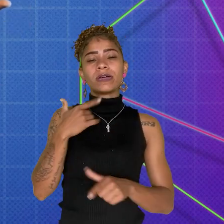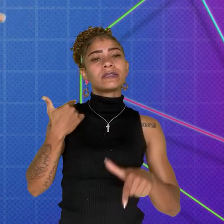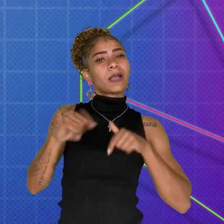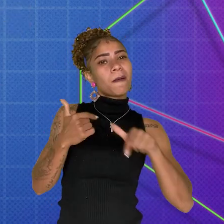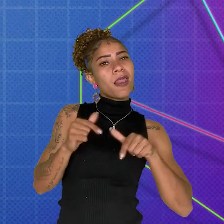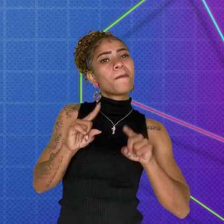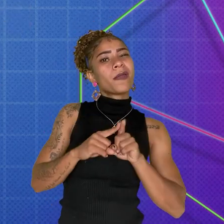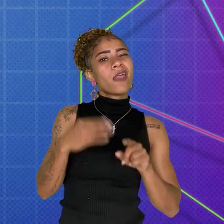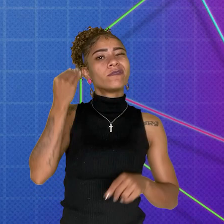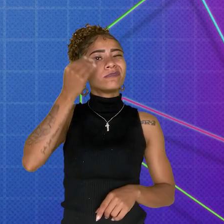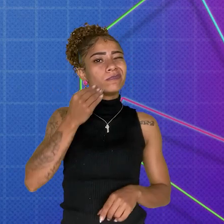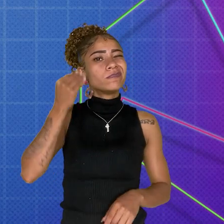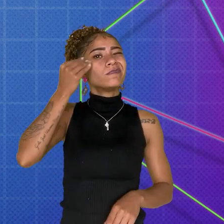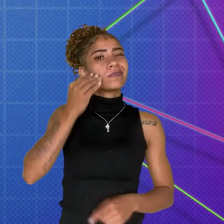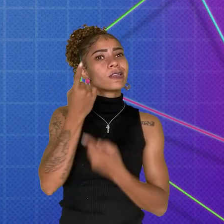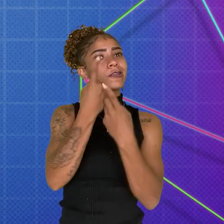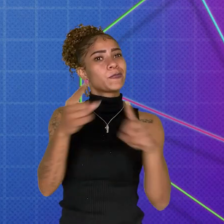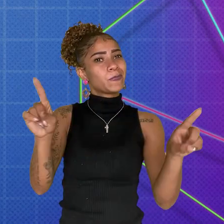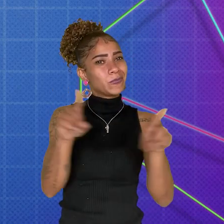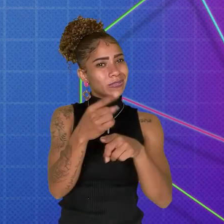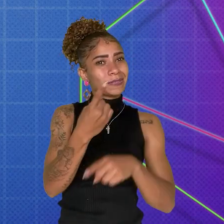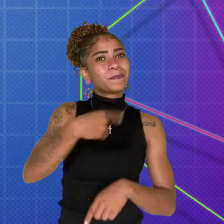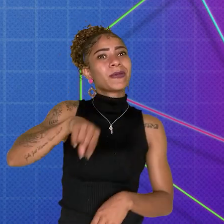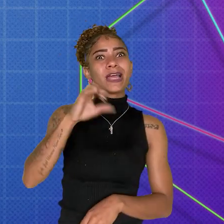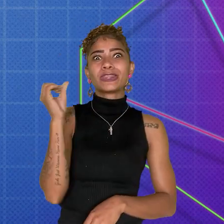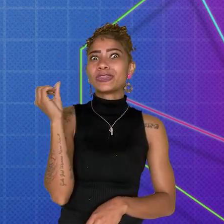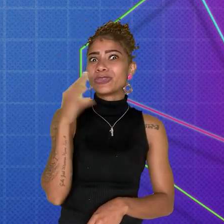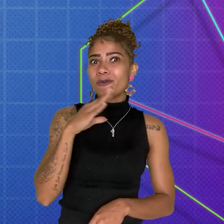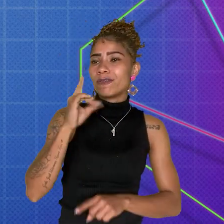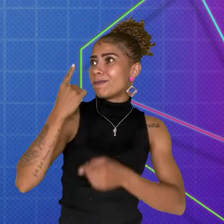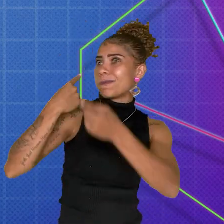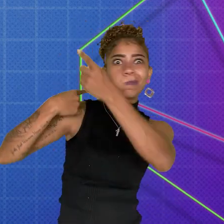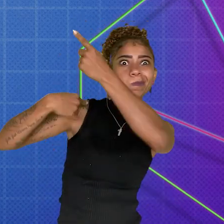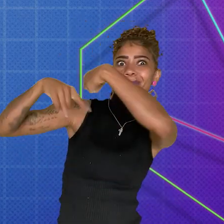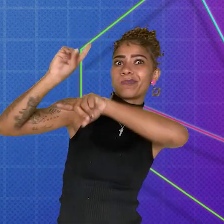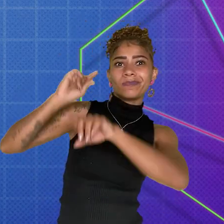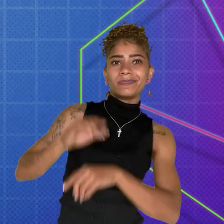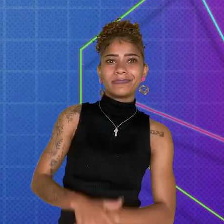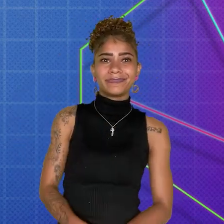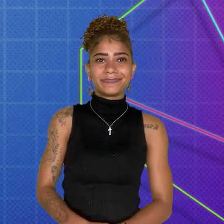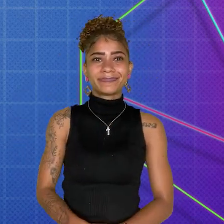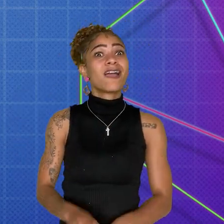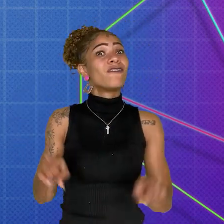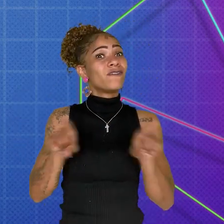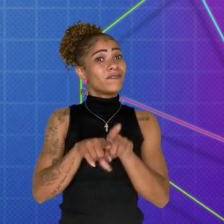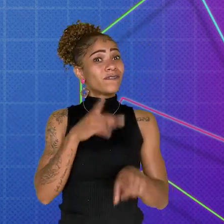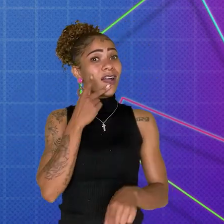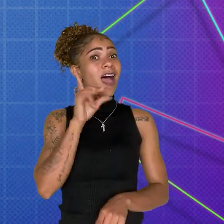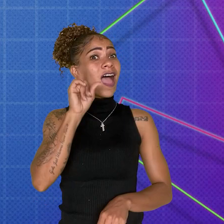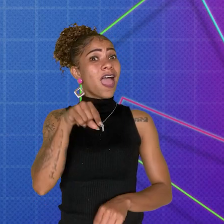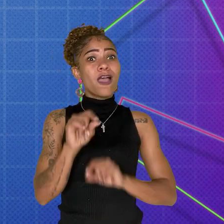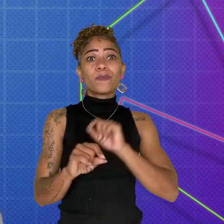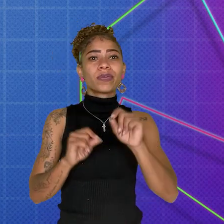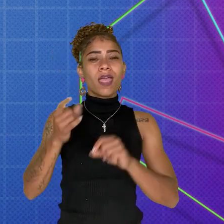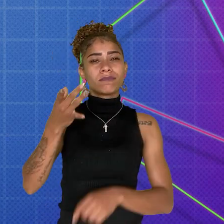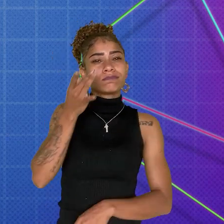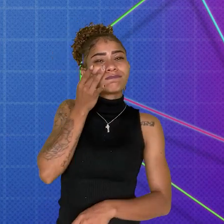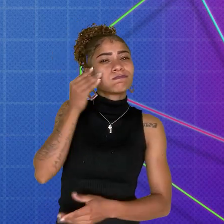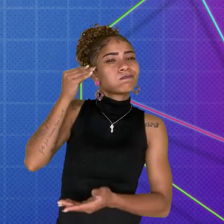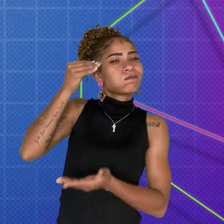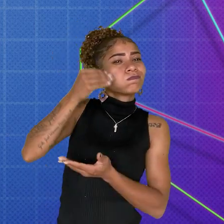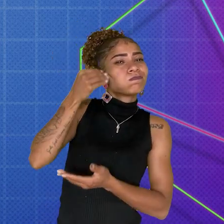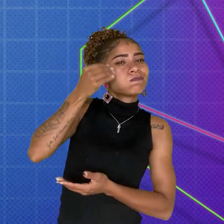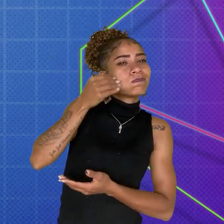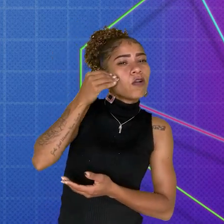estão trabalhando para levar a experiência musical dos jogos para novos patamares. Falar de trilha sonora é falar de